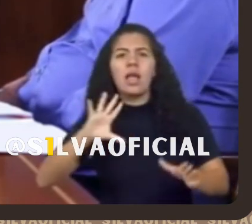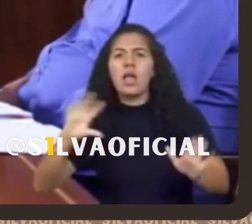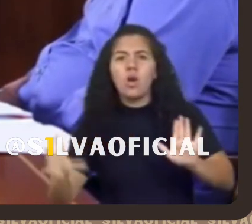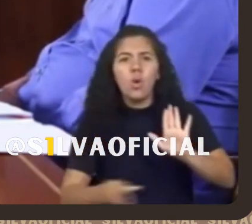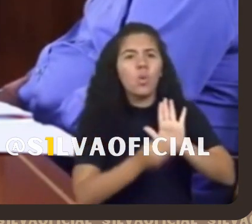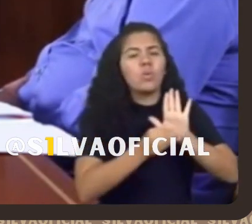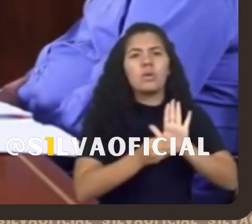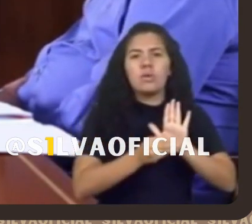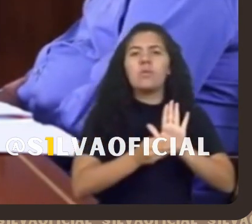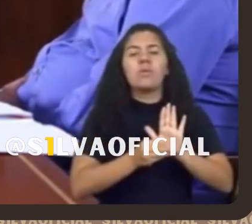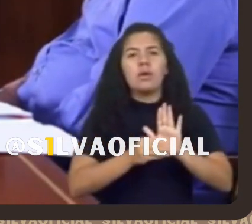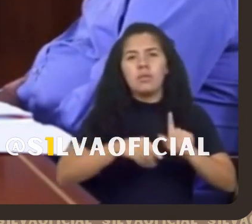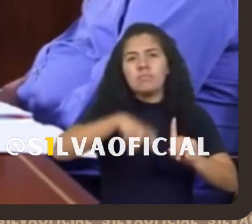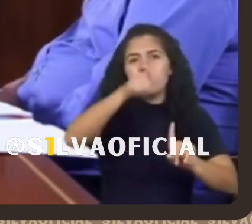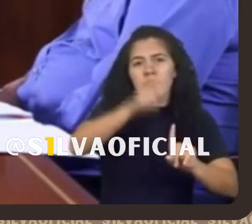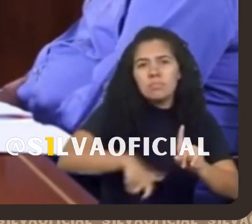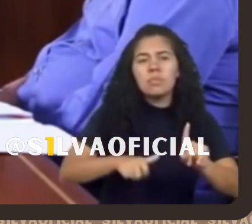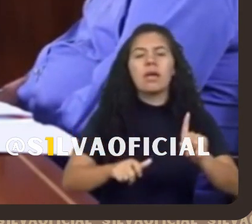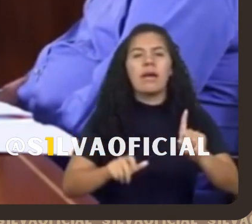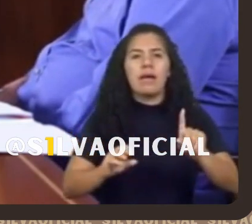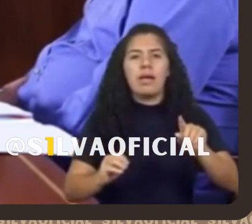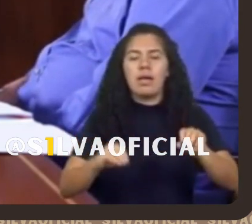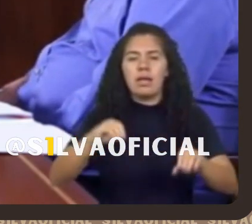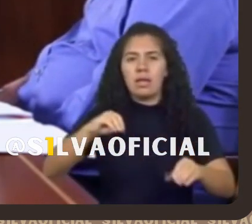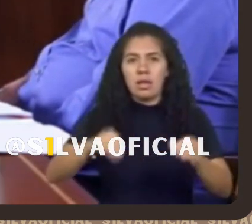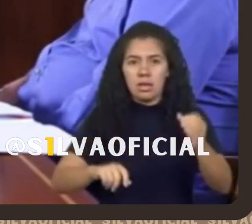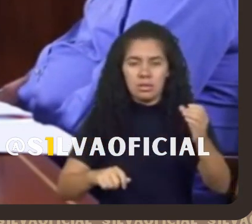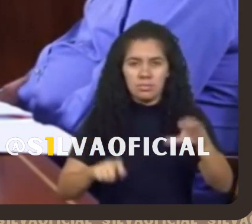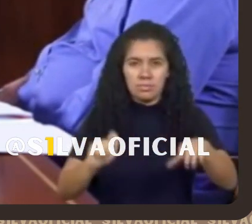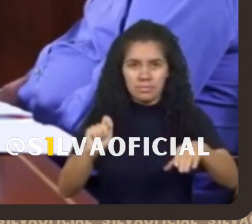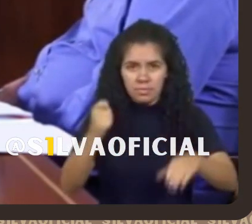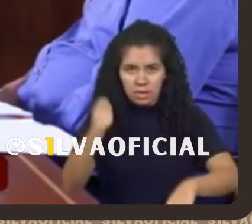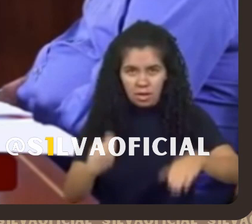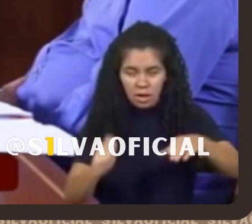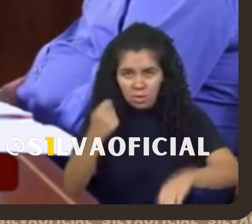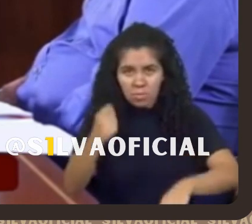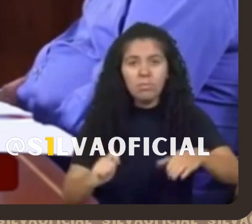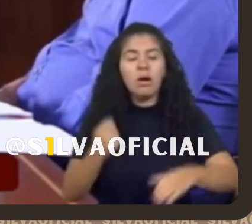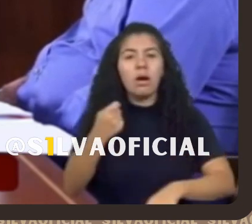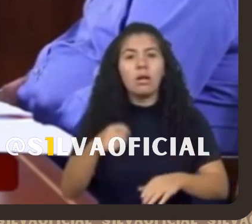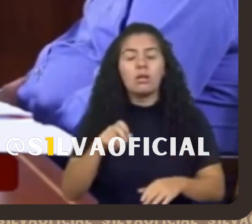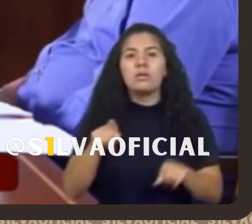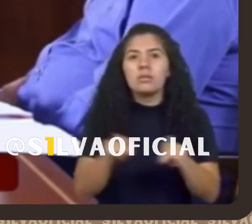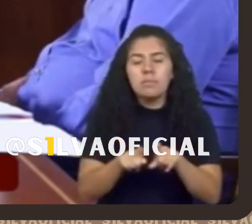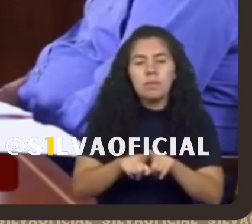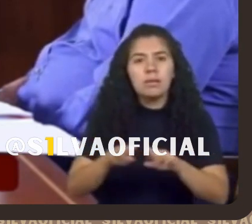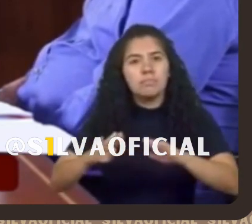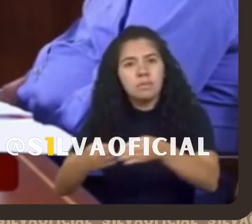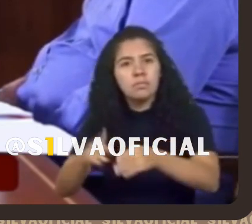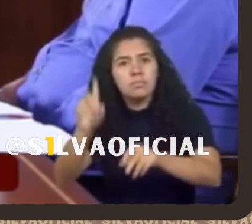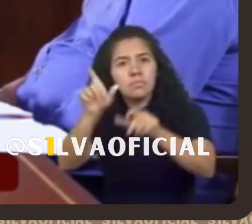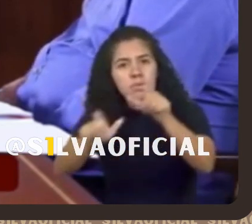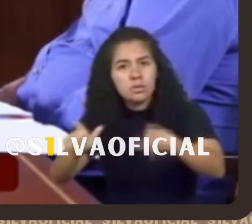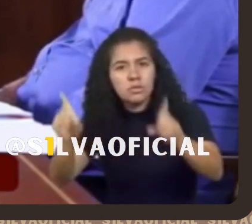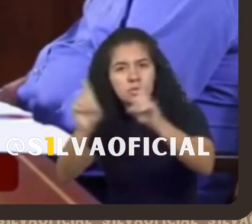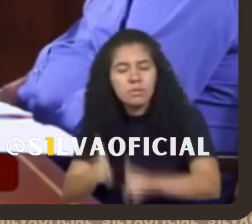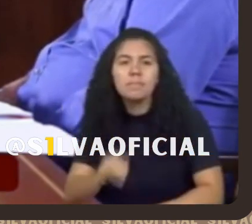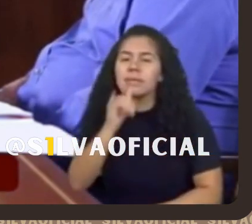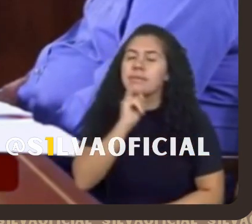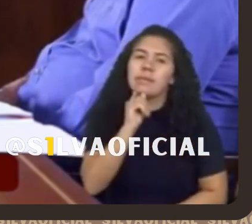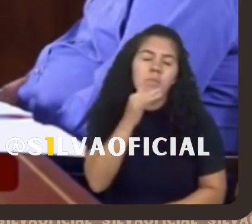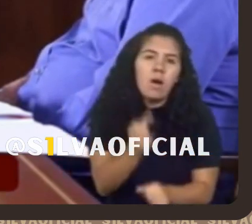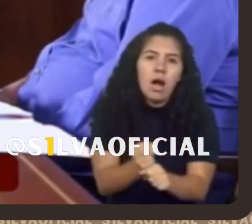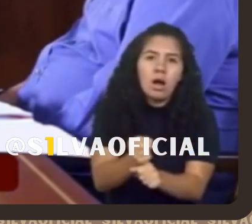ontem eu disse lá no discurso que se não fosse a lei de cotos para pessoas com deficiência por exemplo em 2019 eh entraria